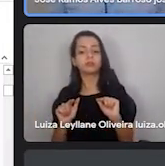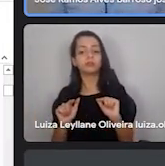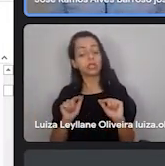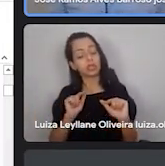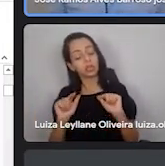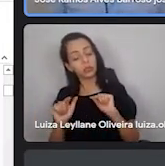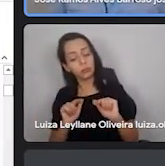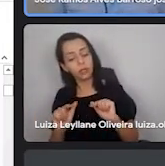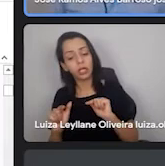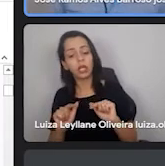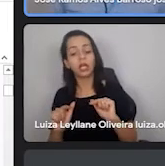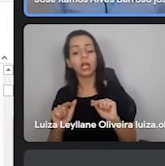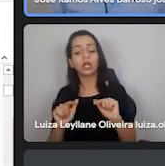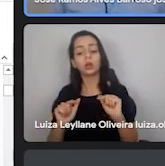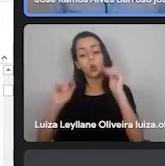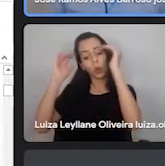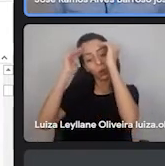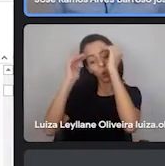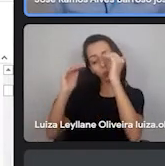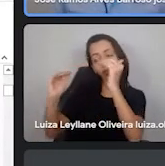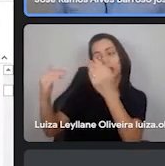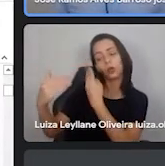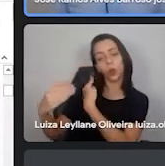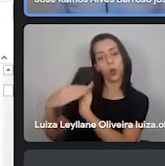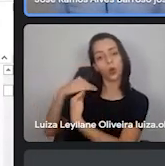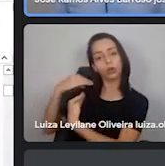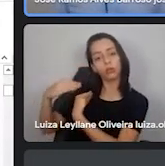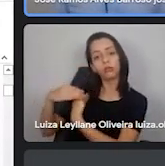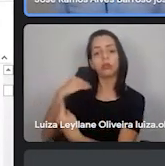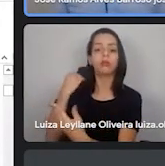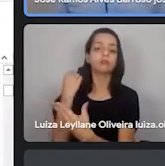segundo orientações, com segurança.